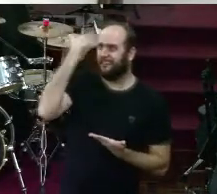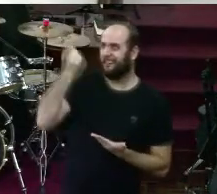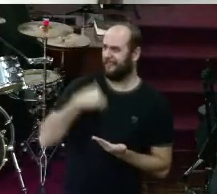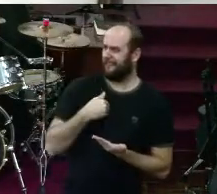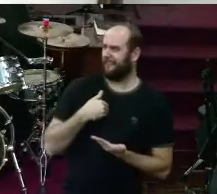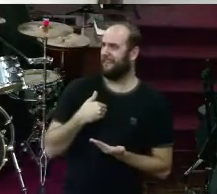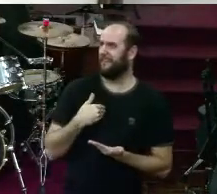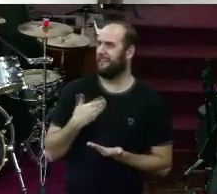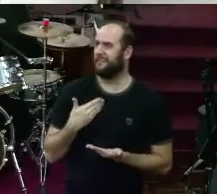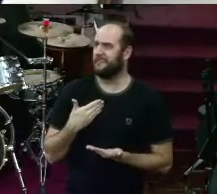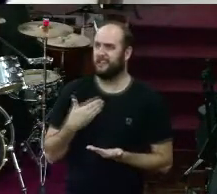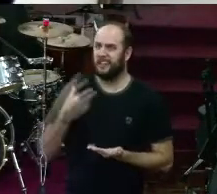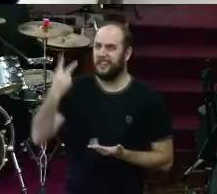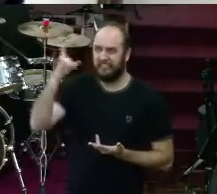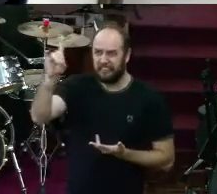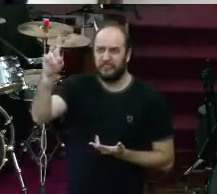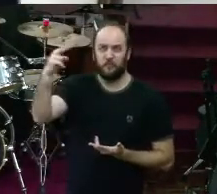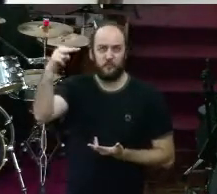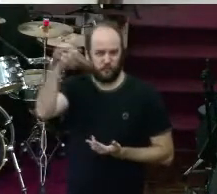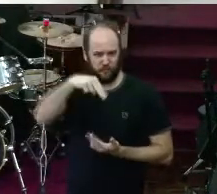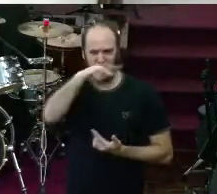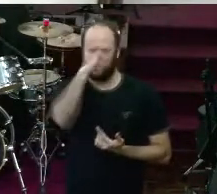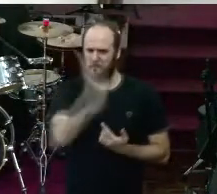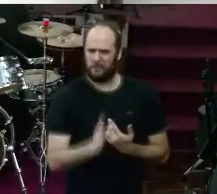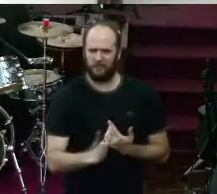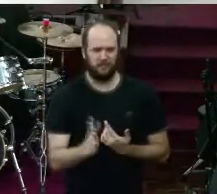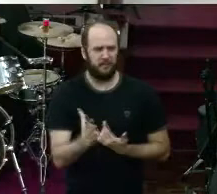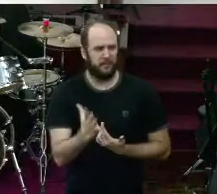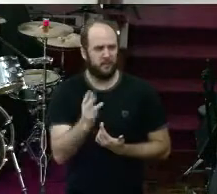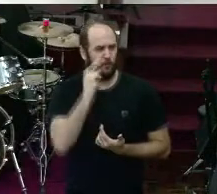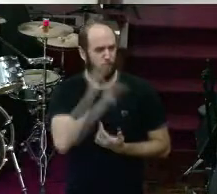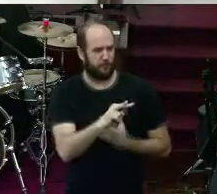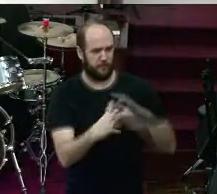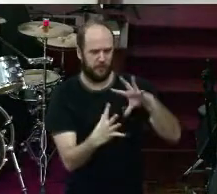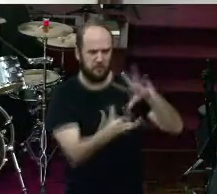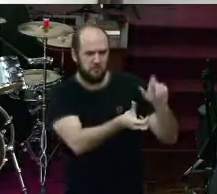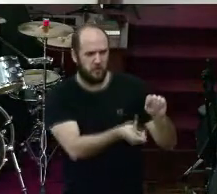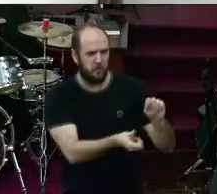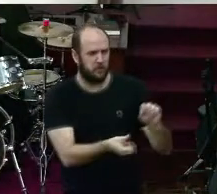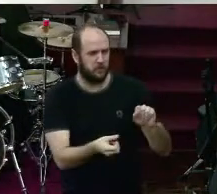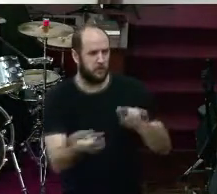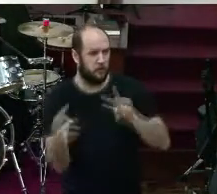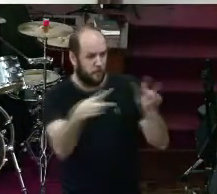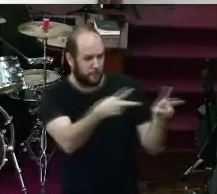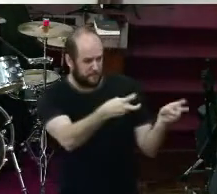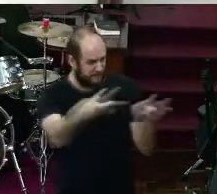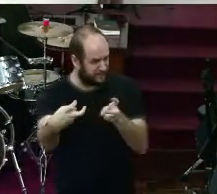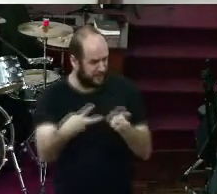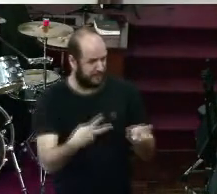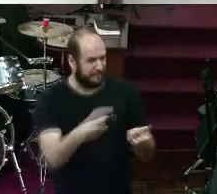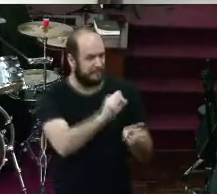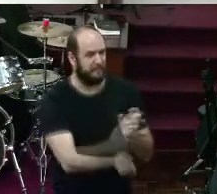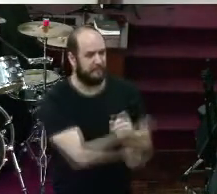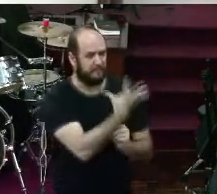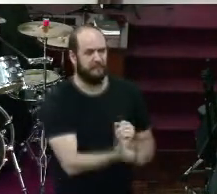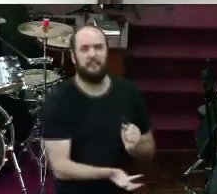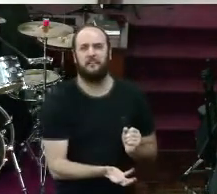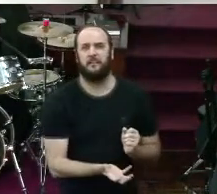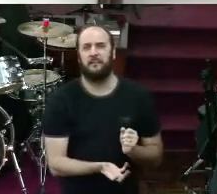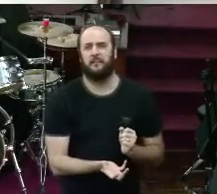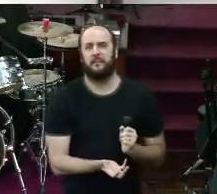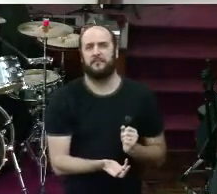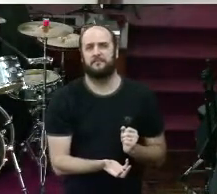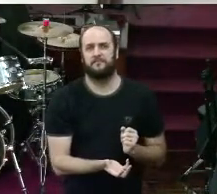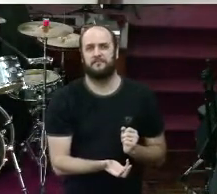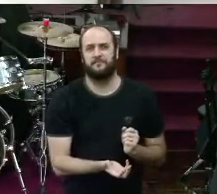Será que Deus tem olhado para a nossa nação? Será que Deus tem olhado para a terra e tem contemplado o que está acontecendo na terra? Ele está